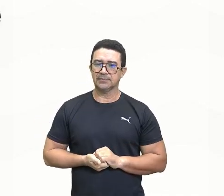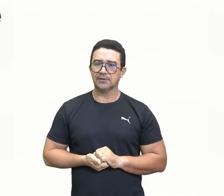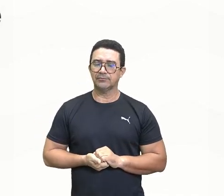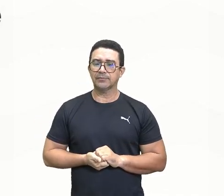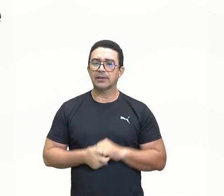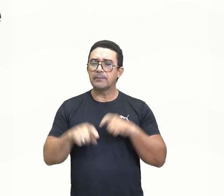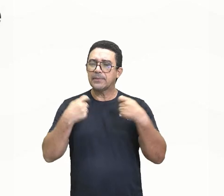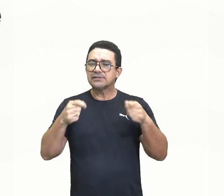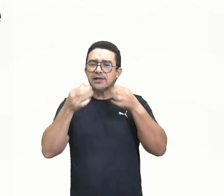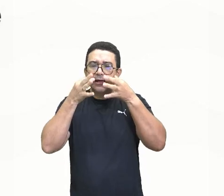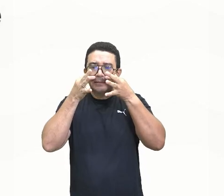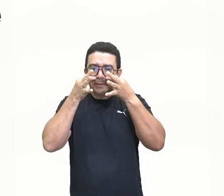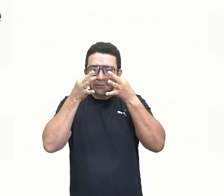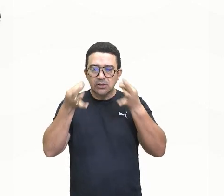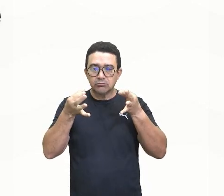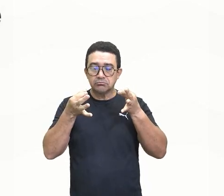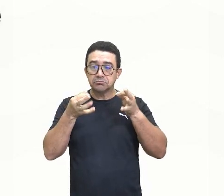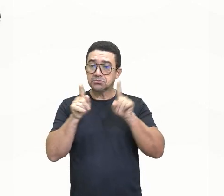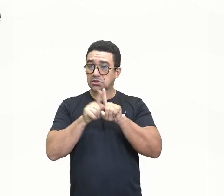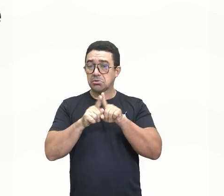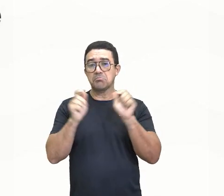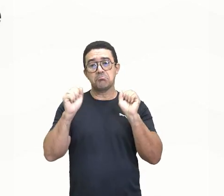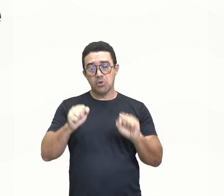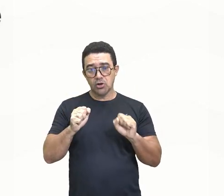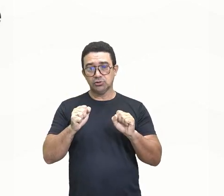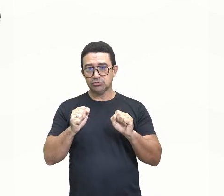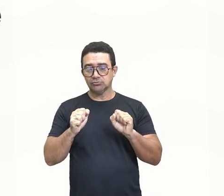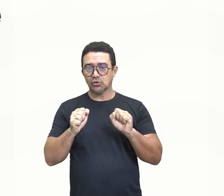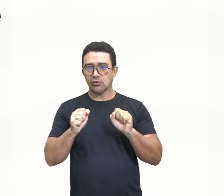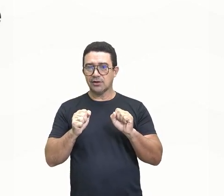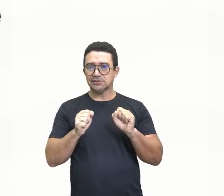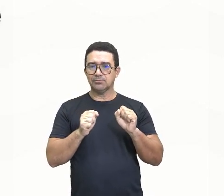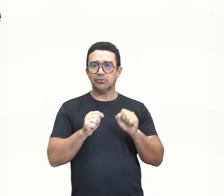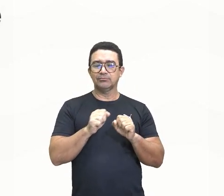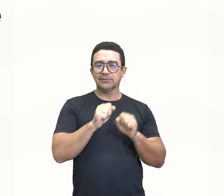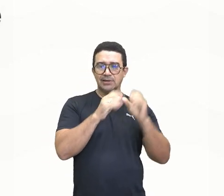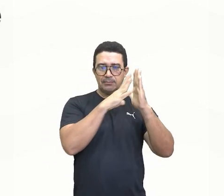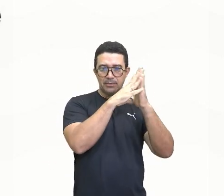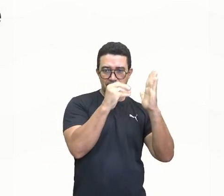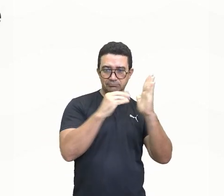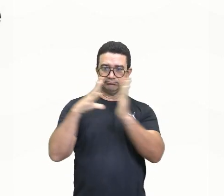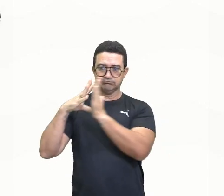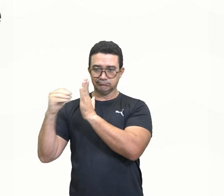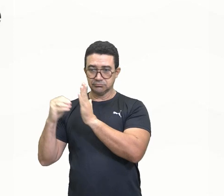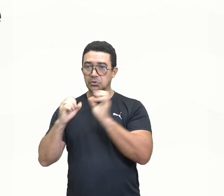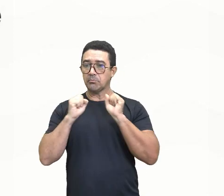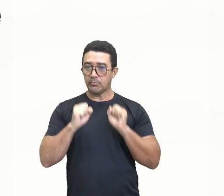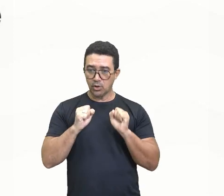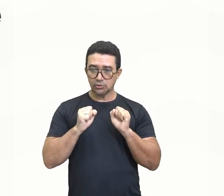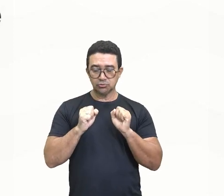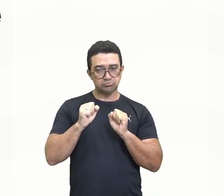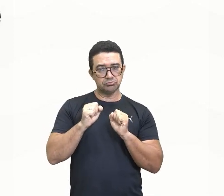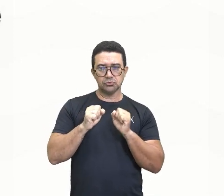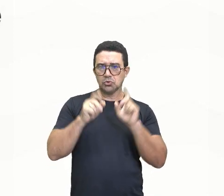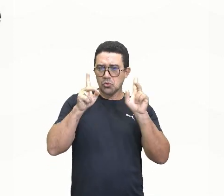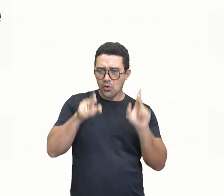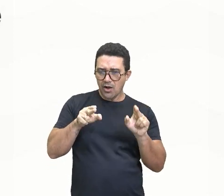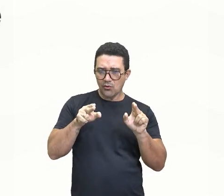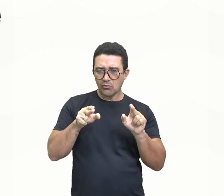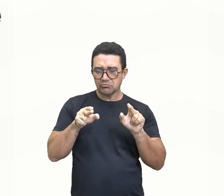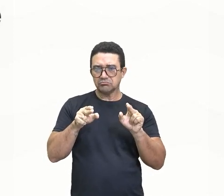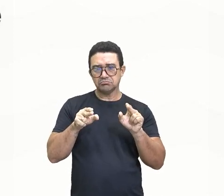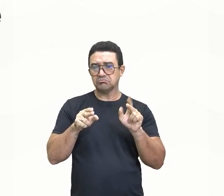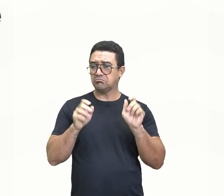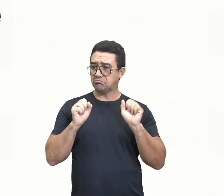pode colocar essas duas expressões aqui juntas, tá? Eu posso calcular tudo em uma expressão só, professora?